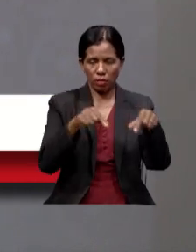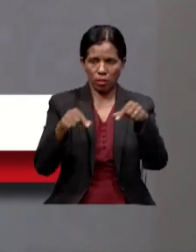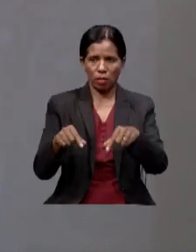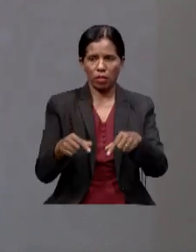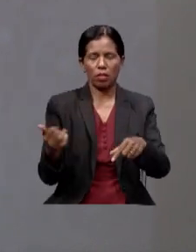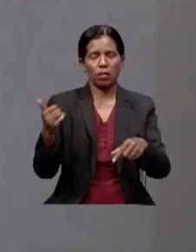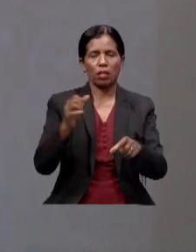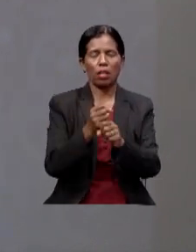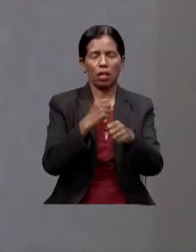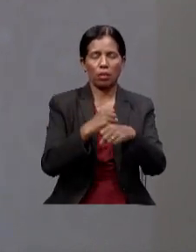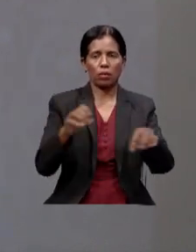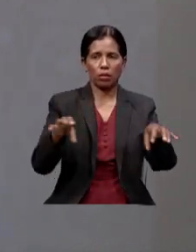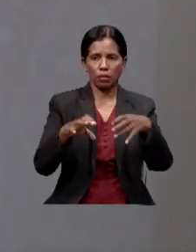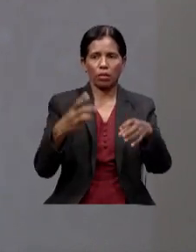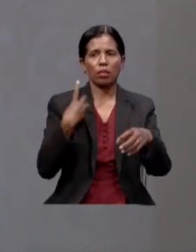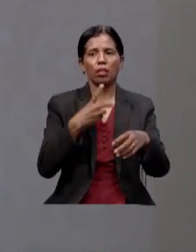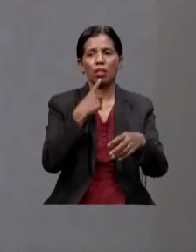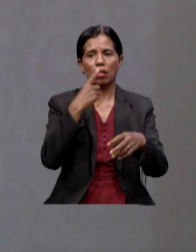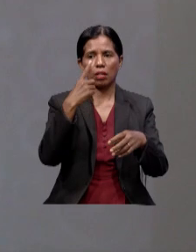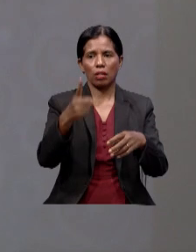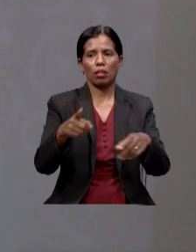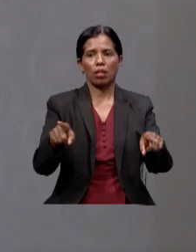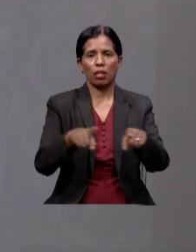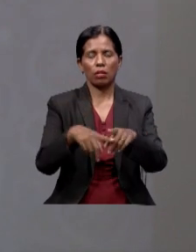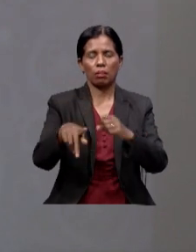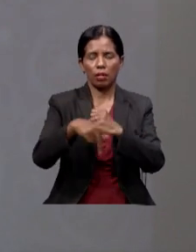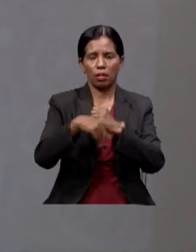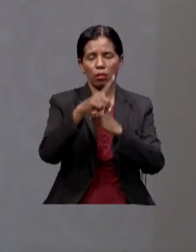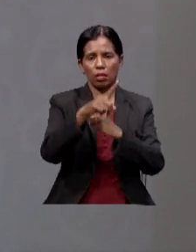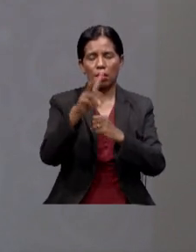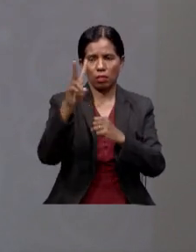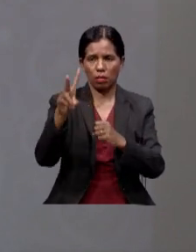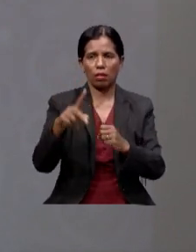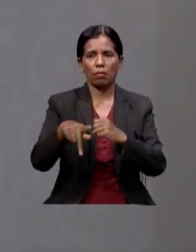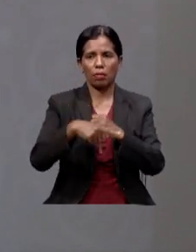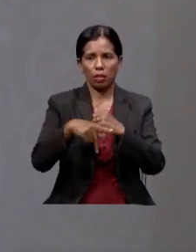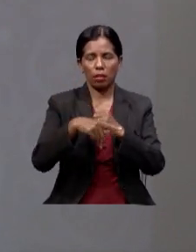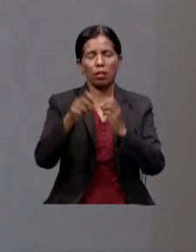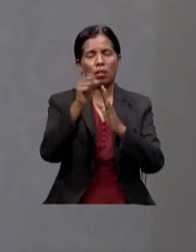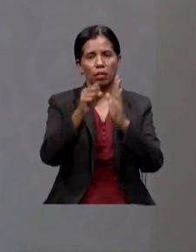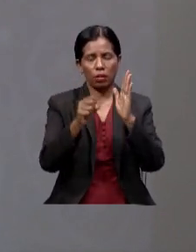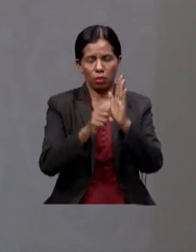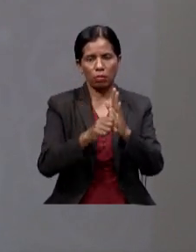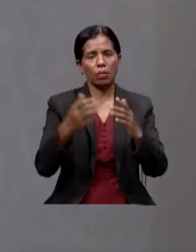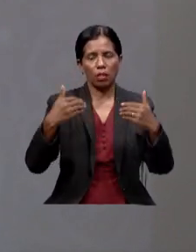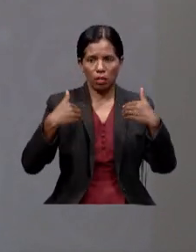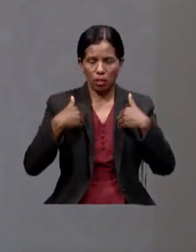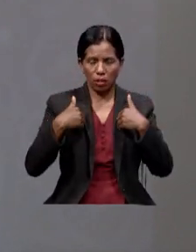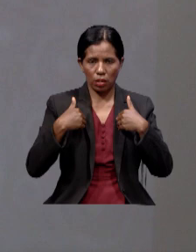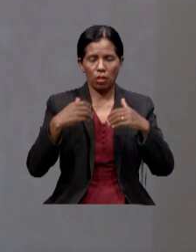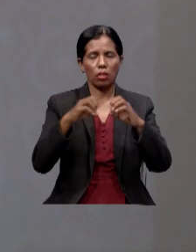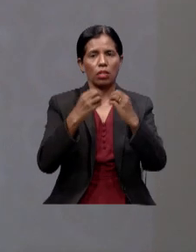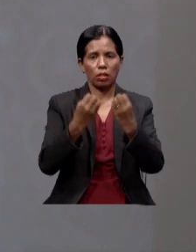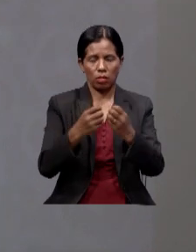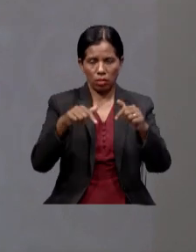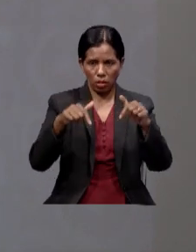ne papel de vez em quando ita considera organo renance fal partido da rua ninia partido estatuto magia organo renemos